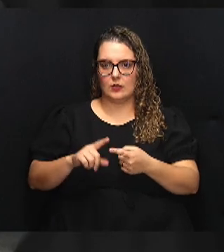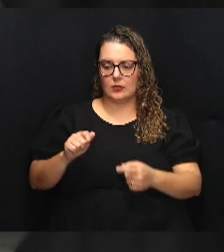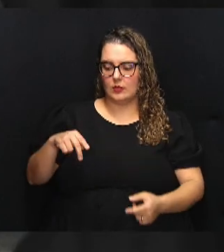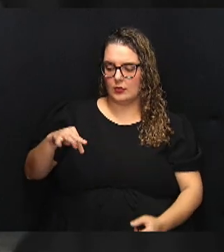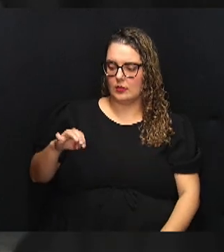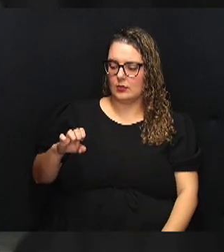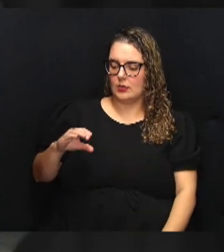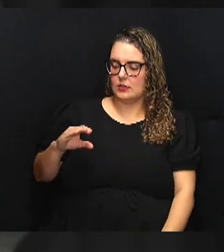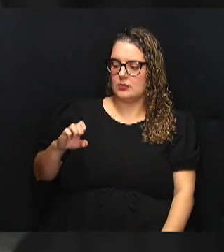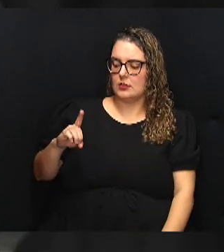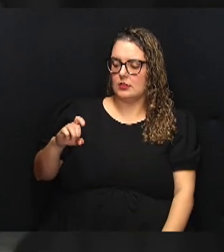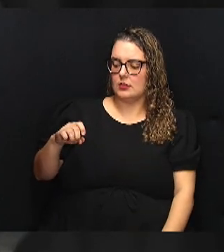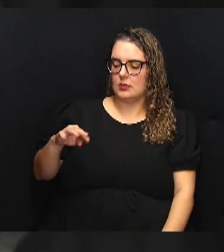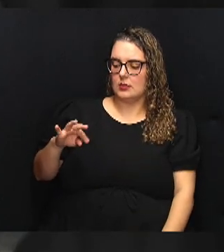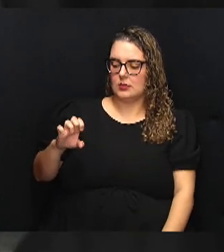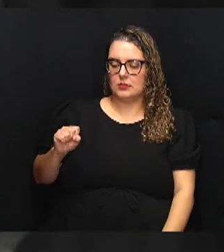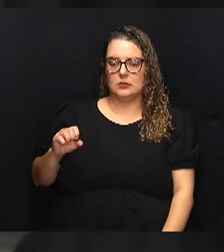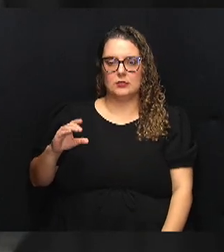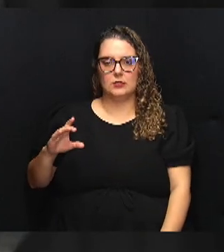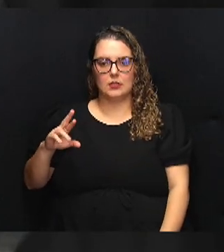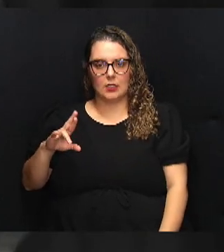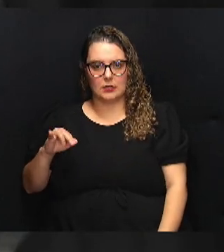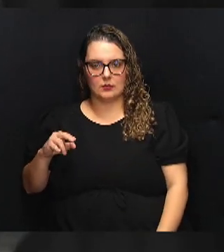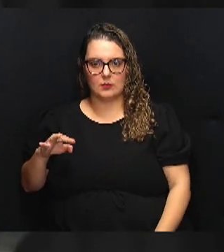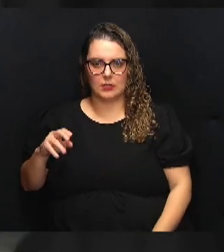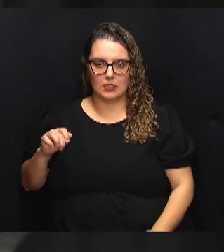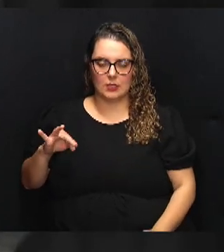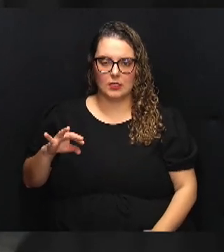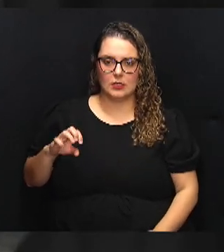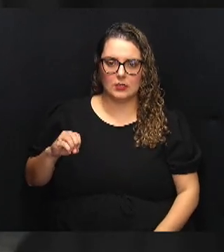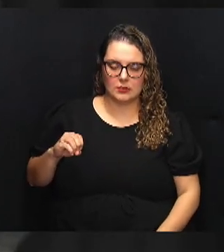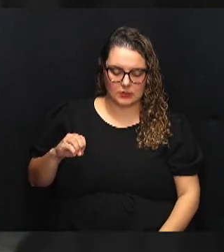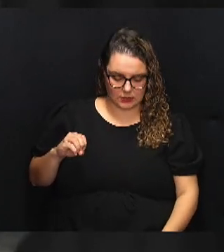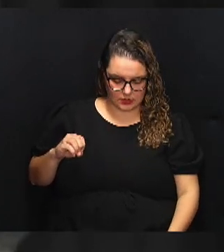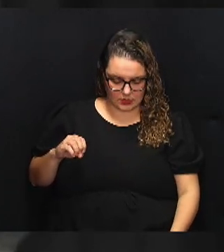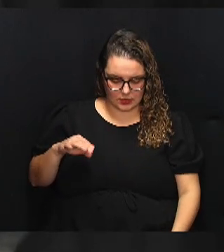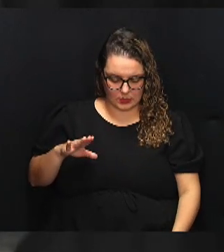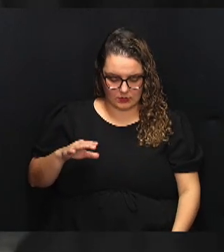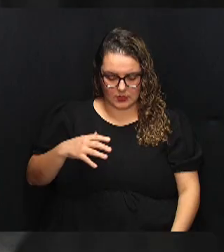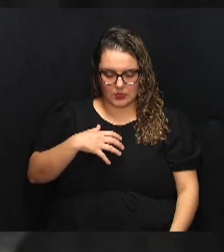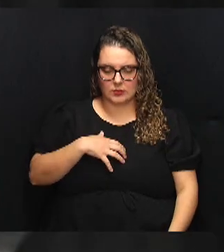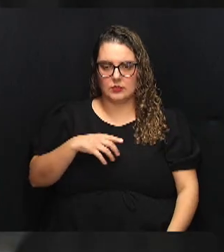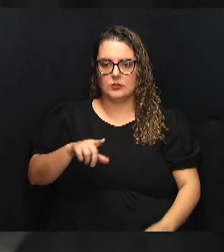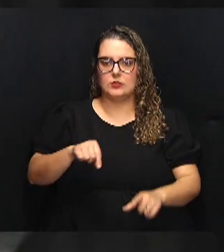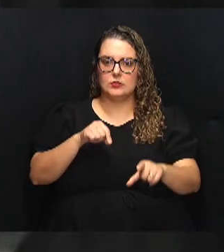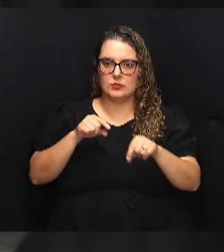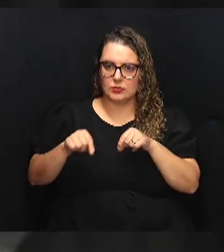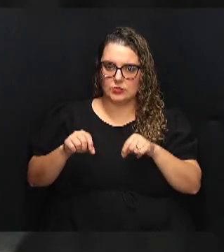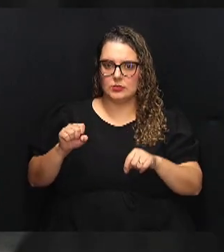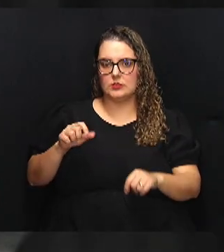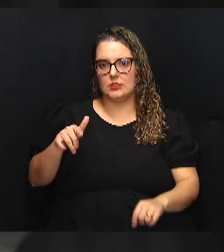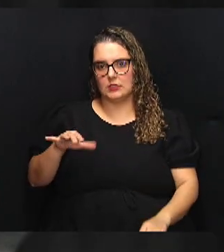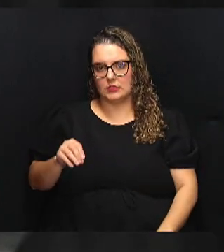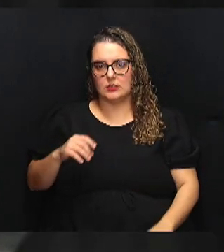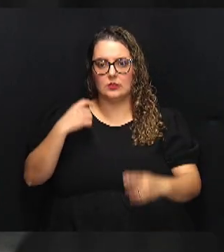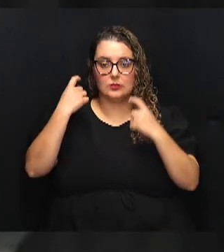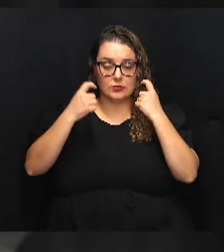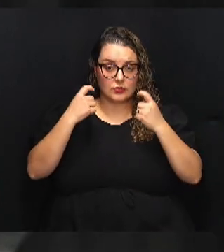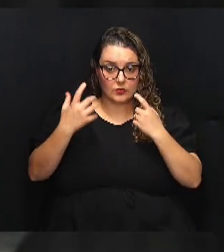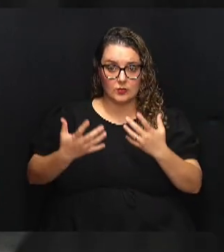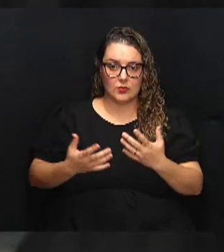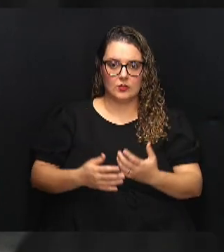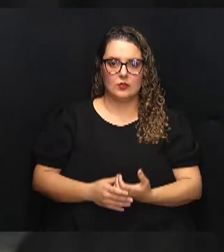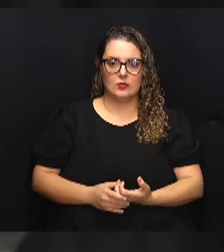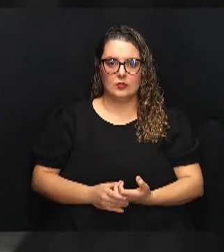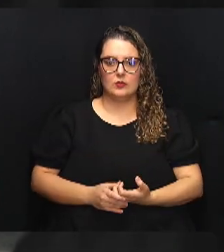criminais, né? Então, seria mais uma forma de seleção, mais uma forma de preocupação